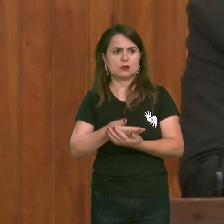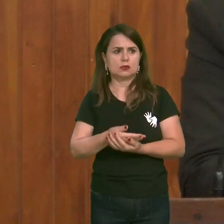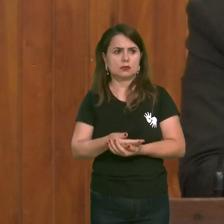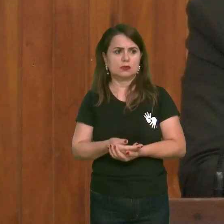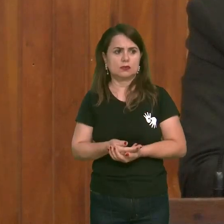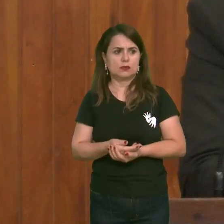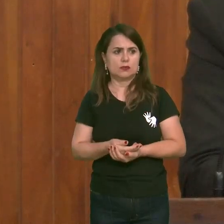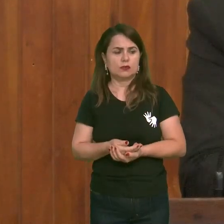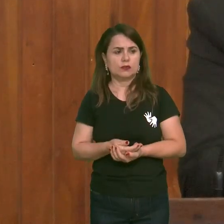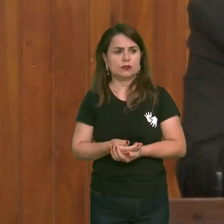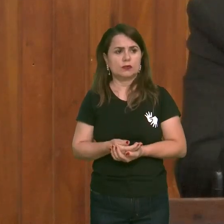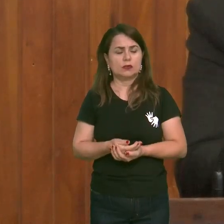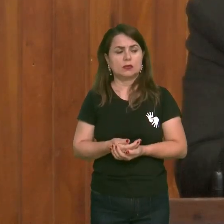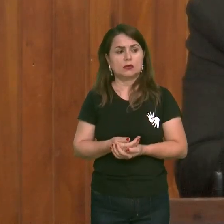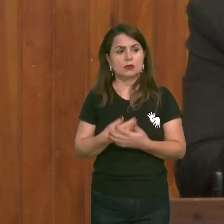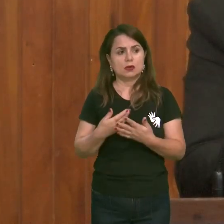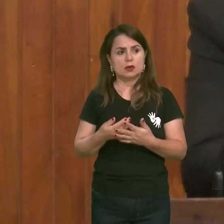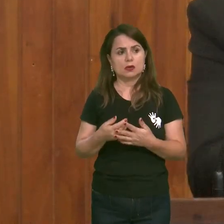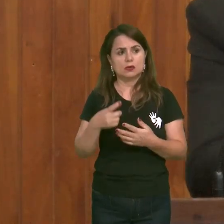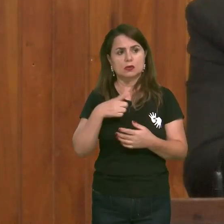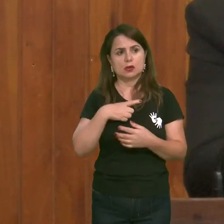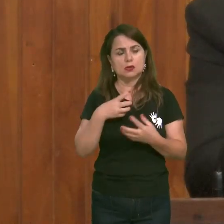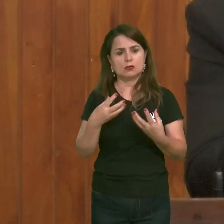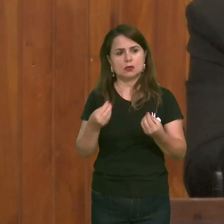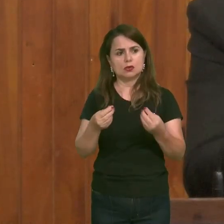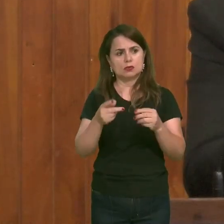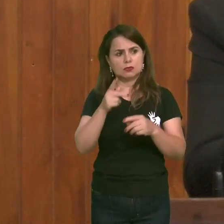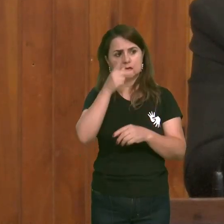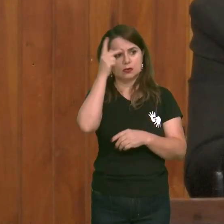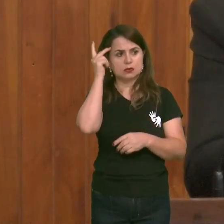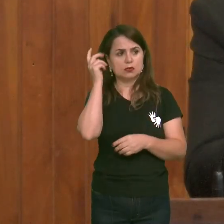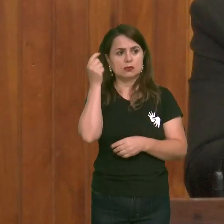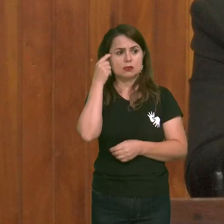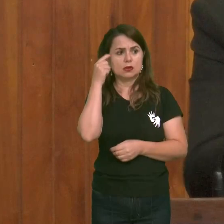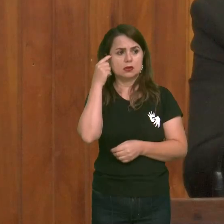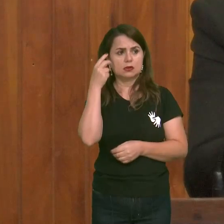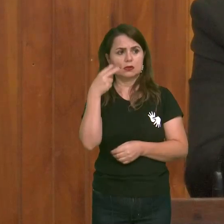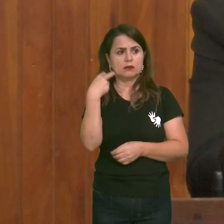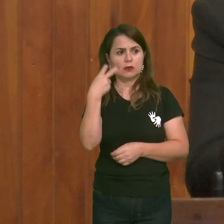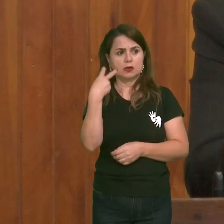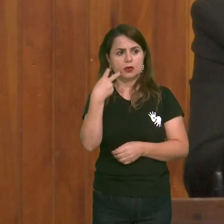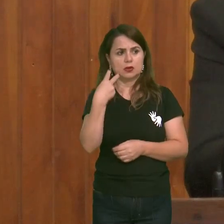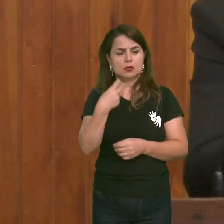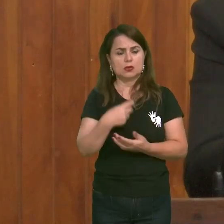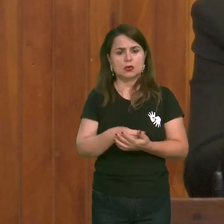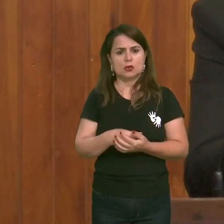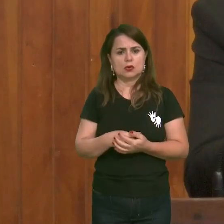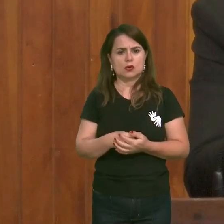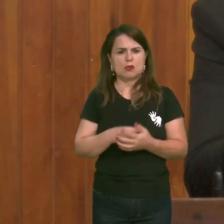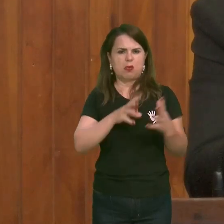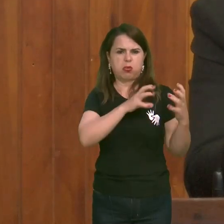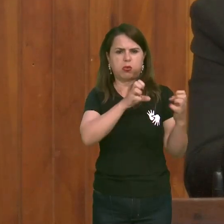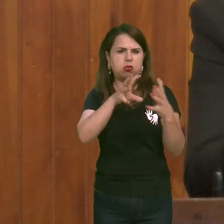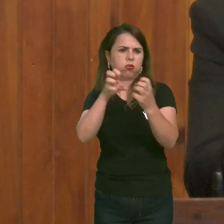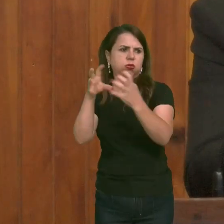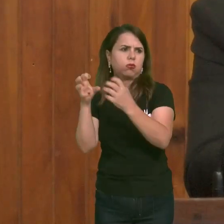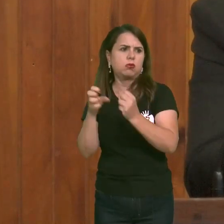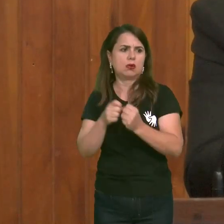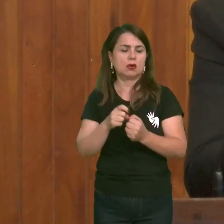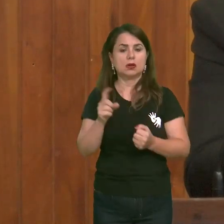das Cortinas é muito se engano às vezes os vereadores eles são brigados um com os outros e tal